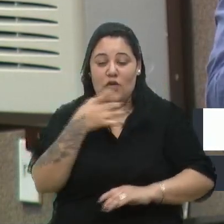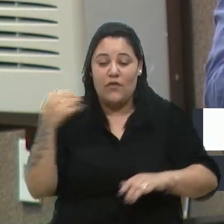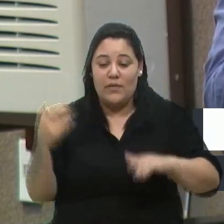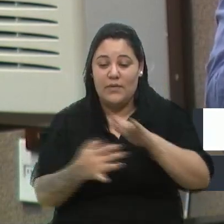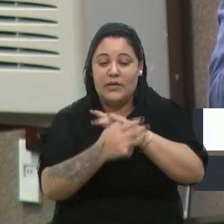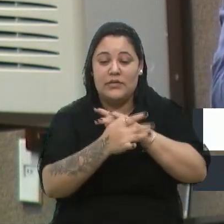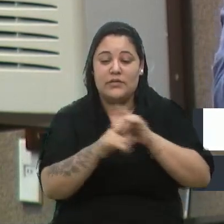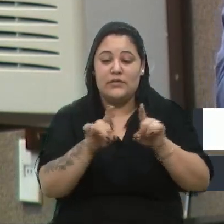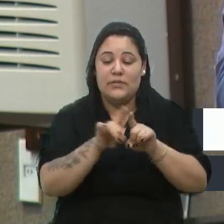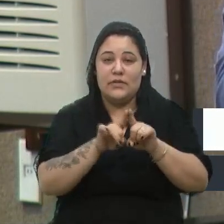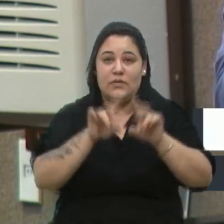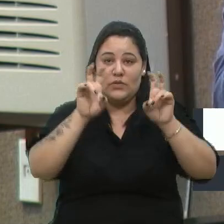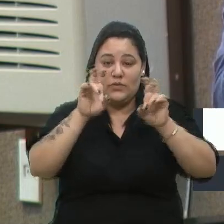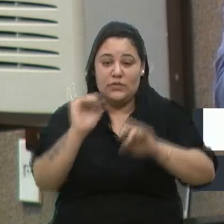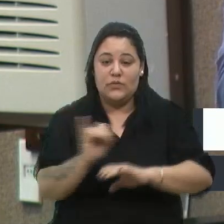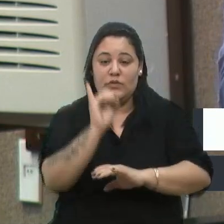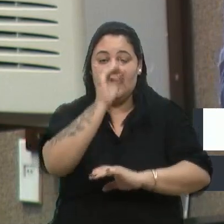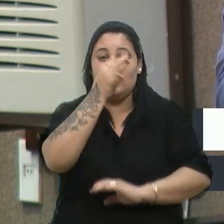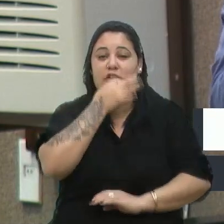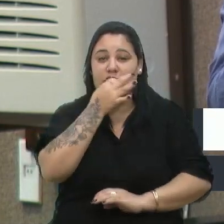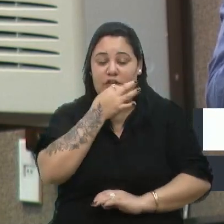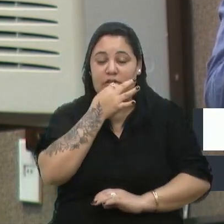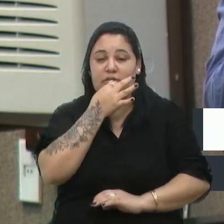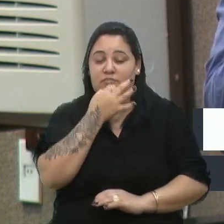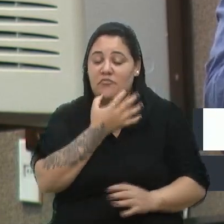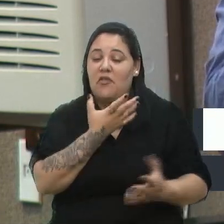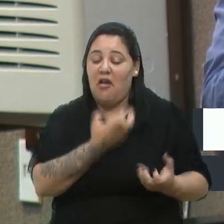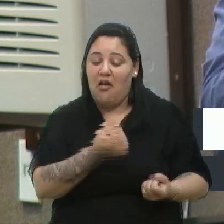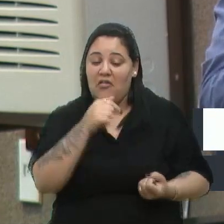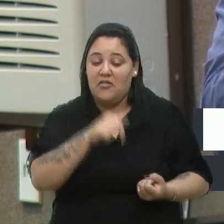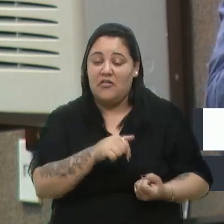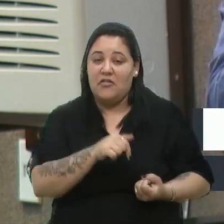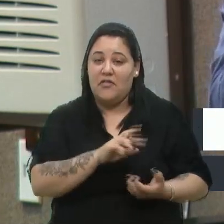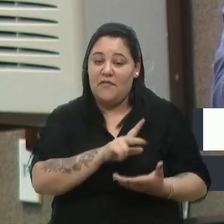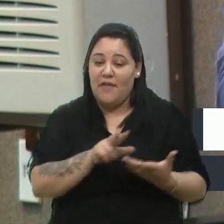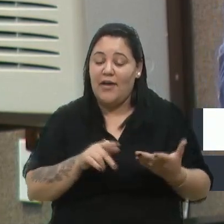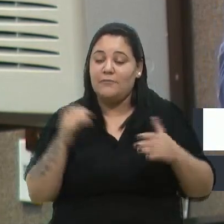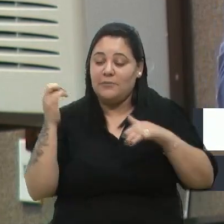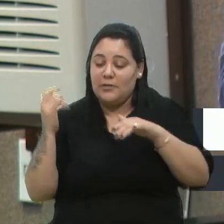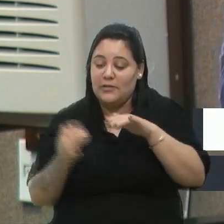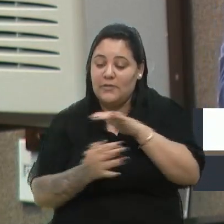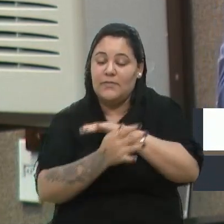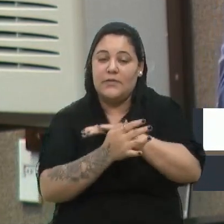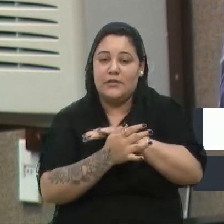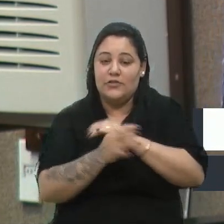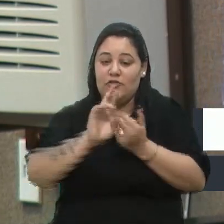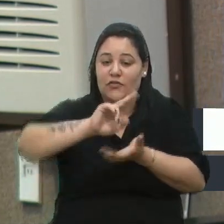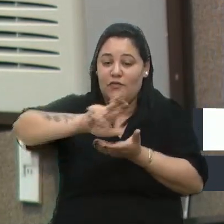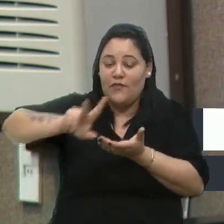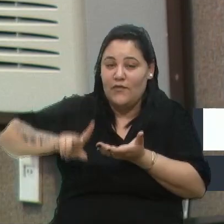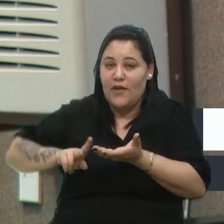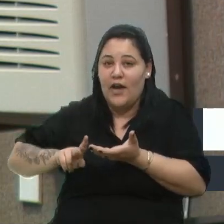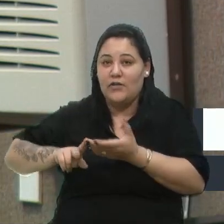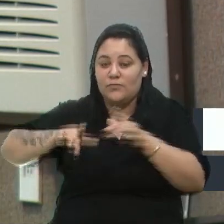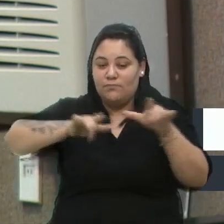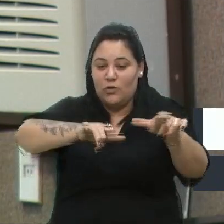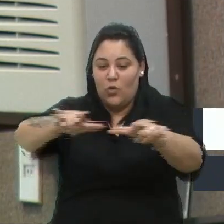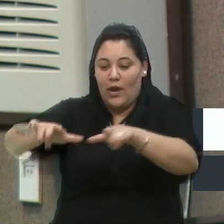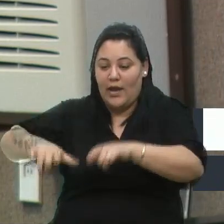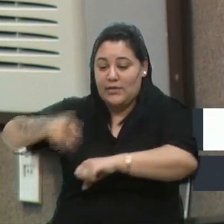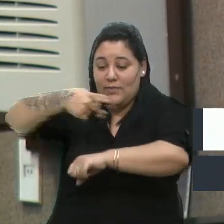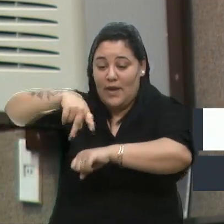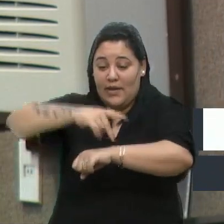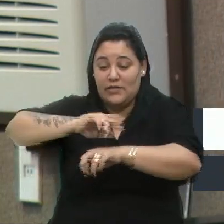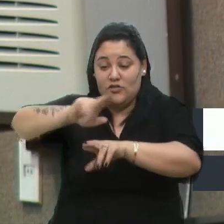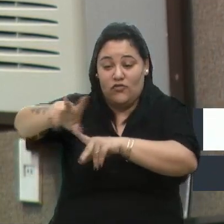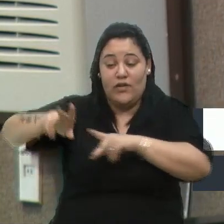muito importante, Caxias, que está recebendo inúmeros, né, imigrantes das mais diversas nacionalidades, e é importante a